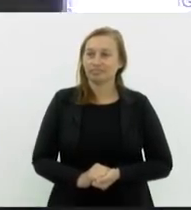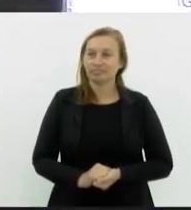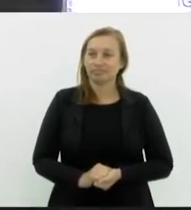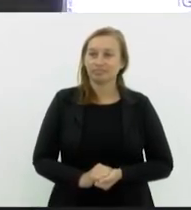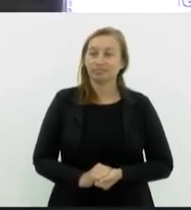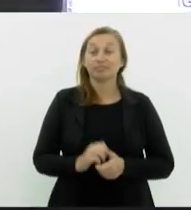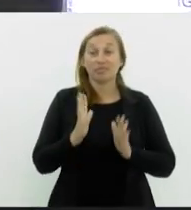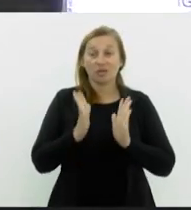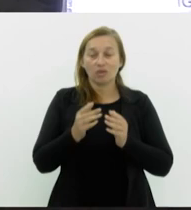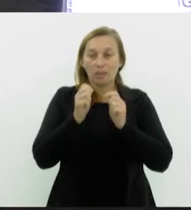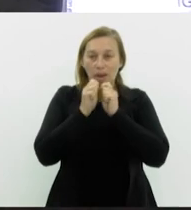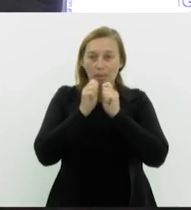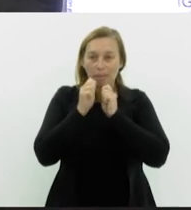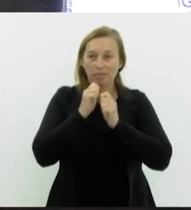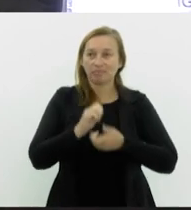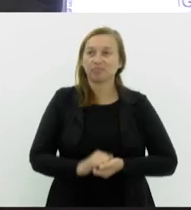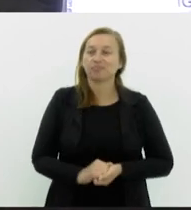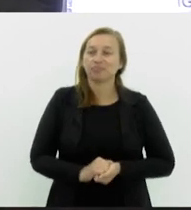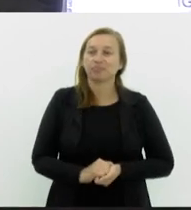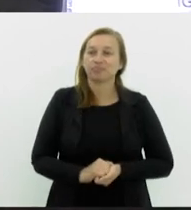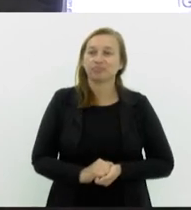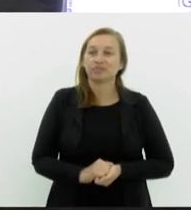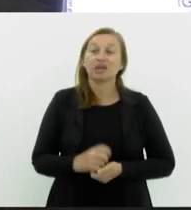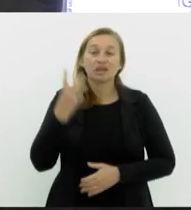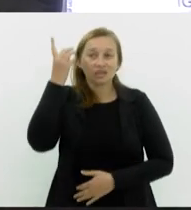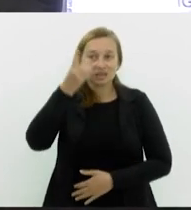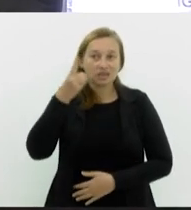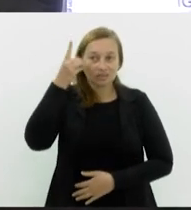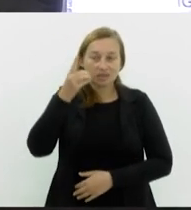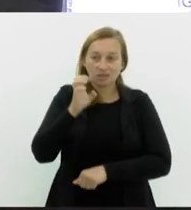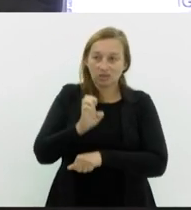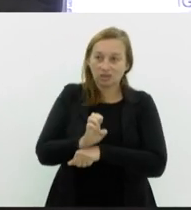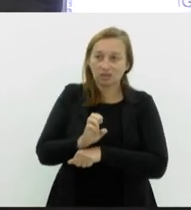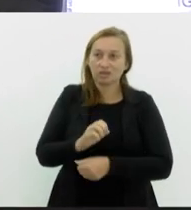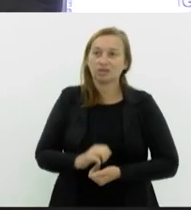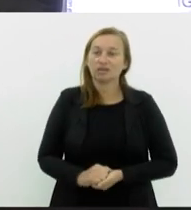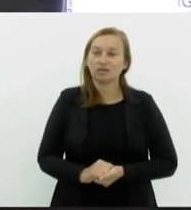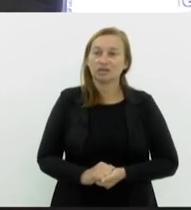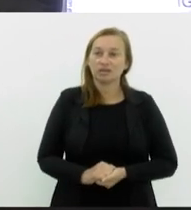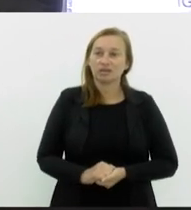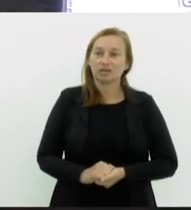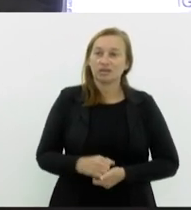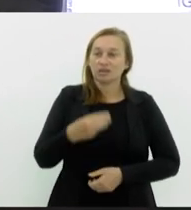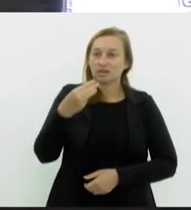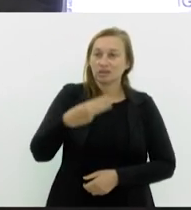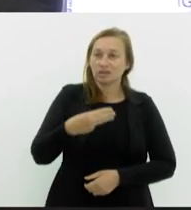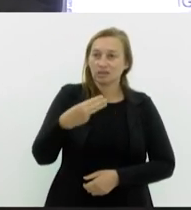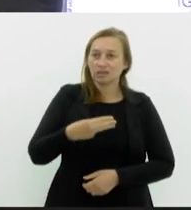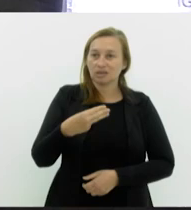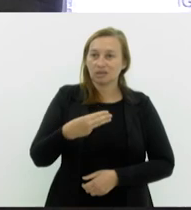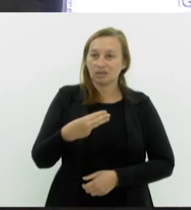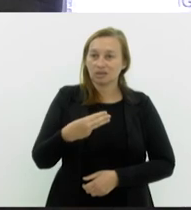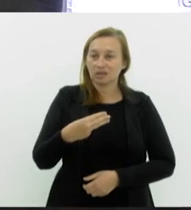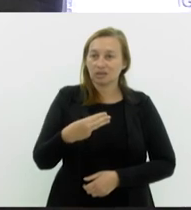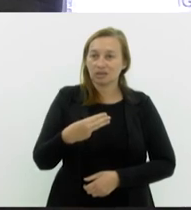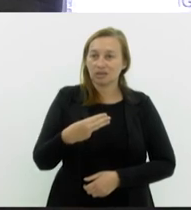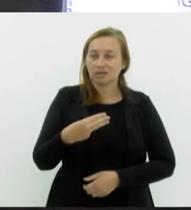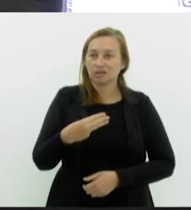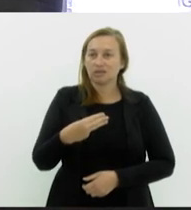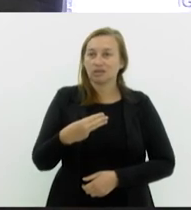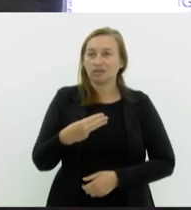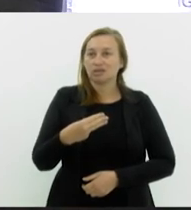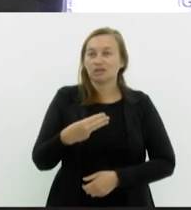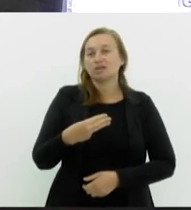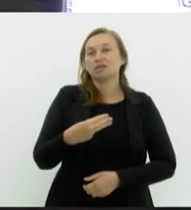Passo a palavra agora para o deputado estadual da 12ª legislatura, meu